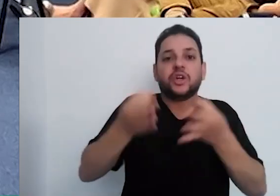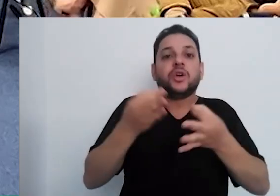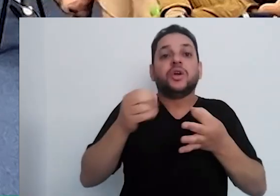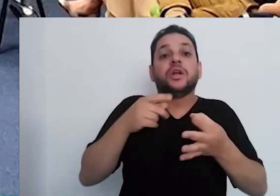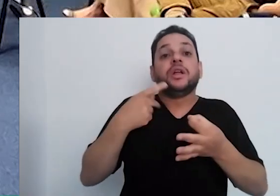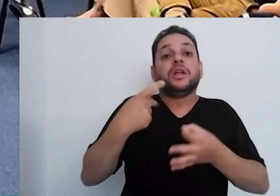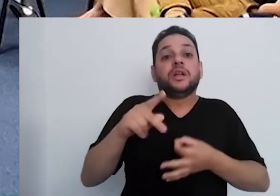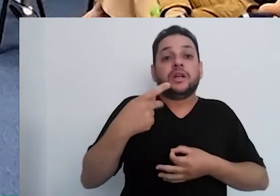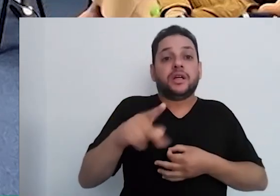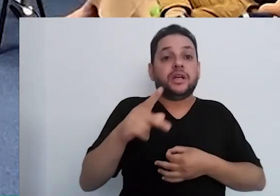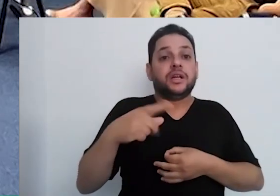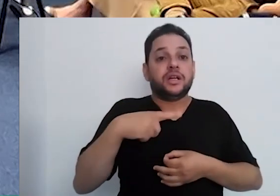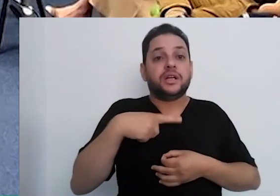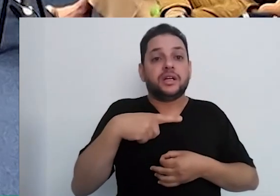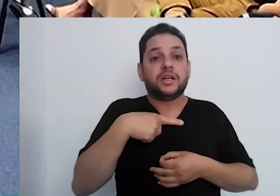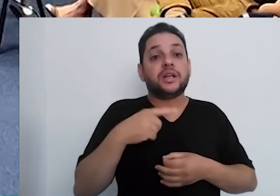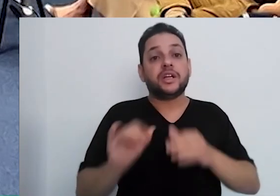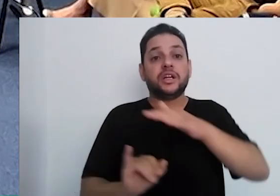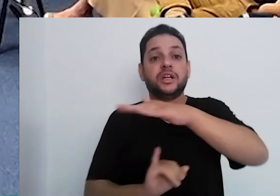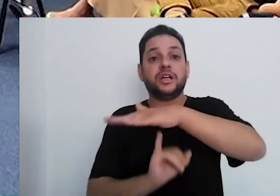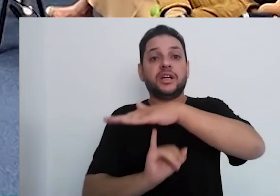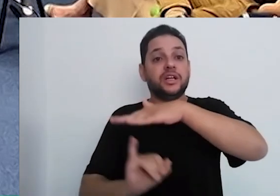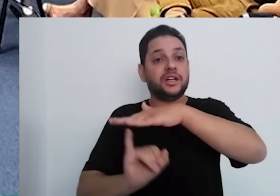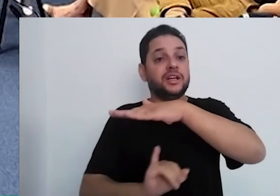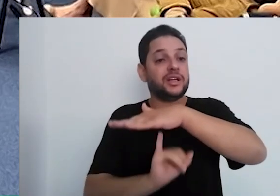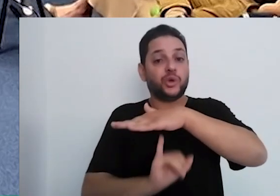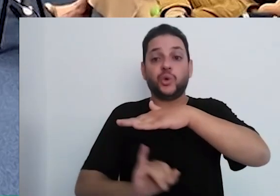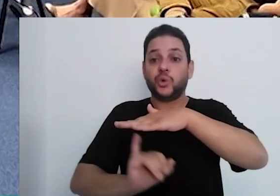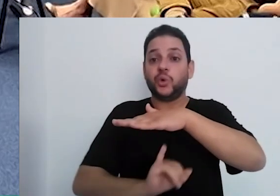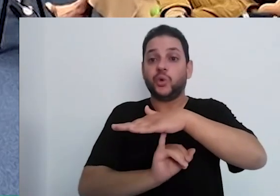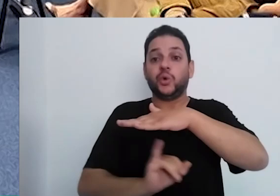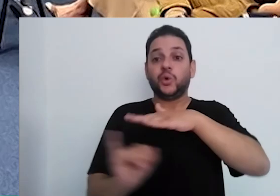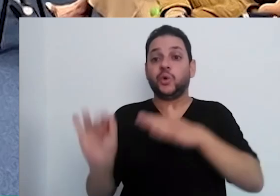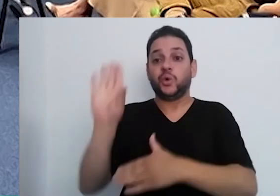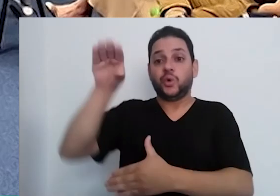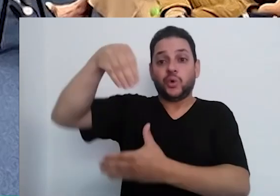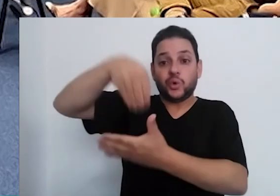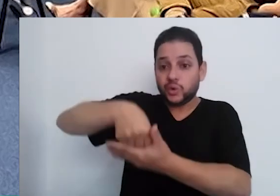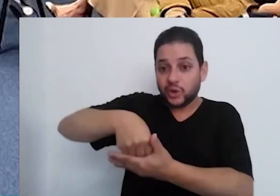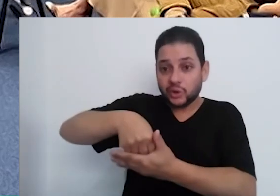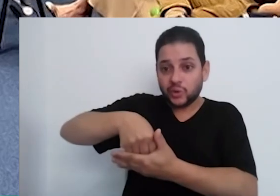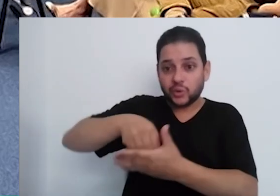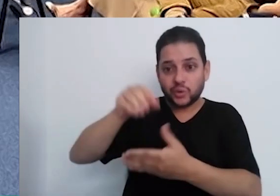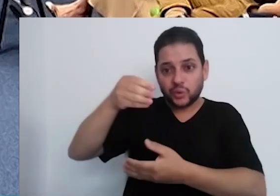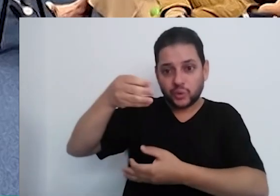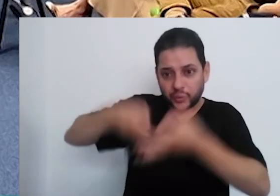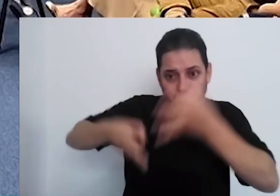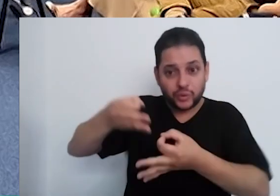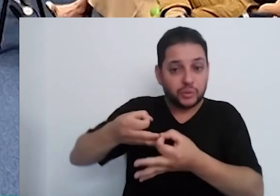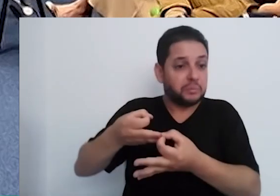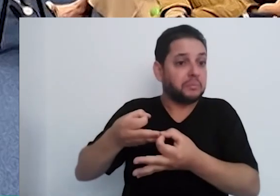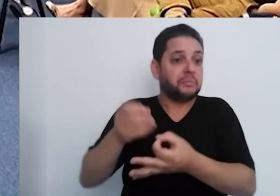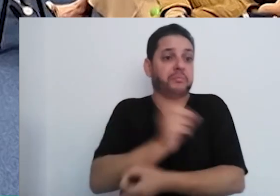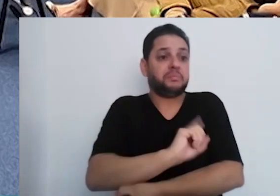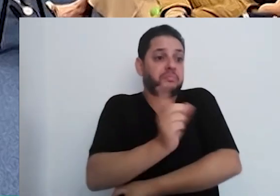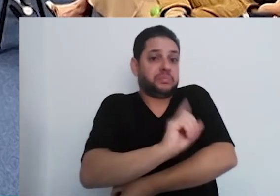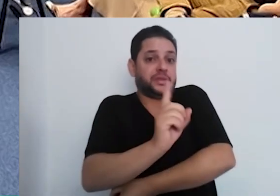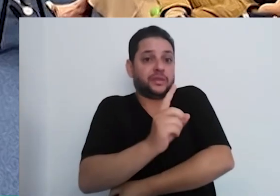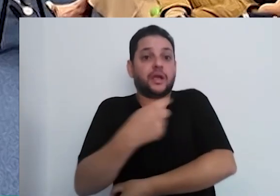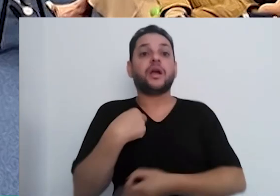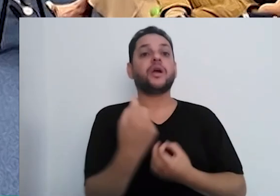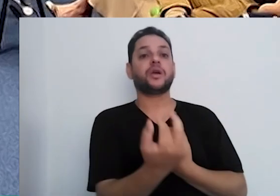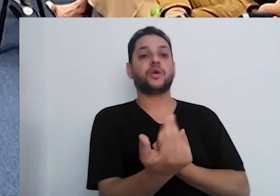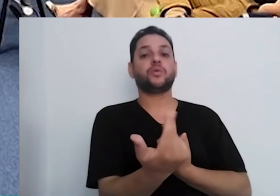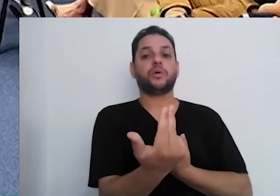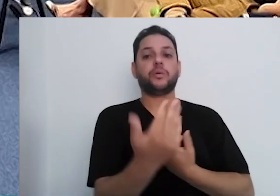dela ficar institucionalizada num lugar em que não deveria estar então Eh eu passei por uma coisa semelhante na minha vida